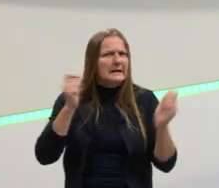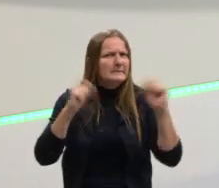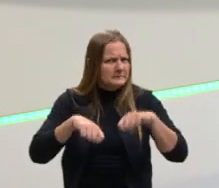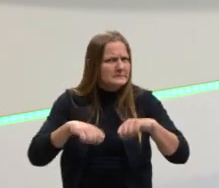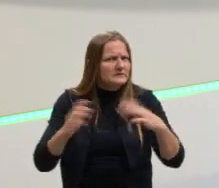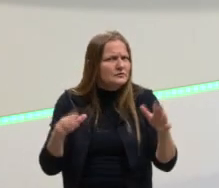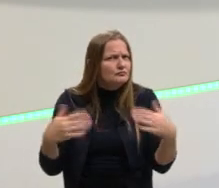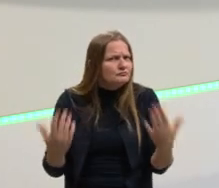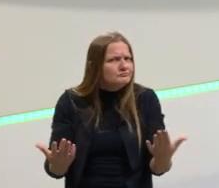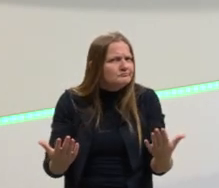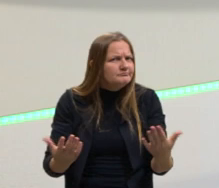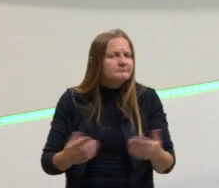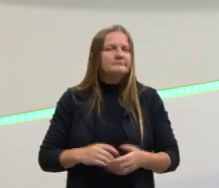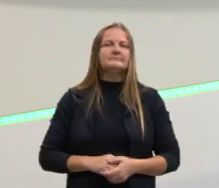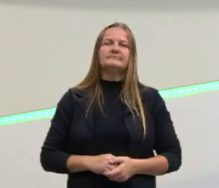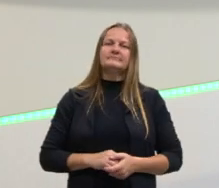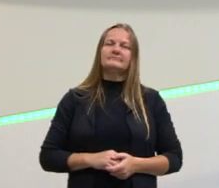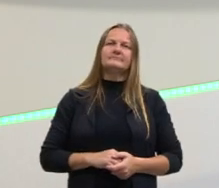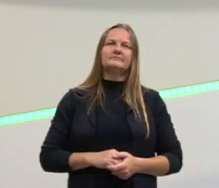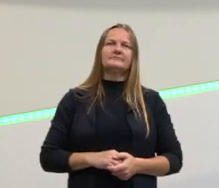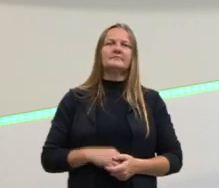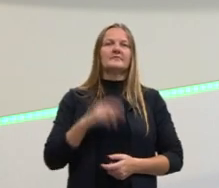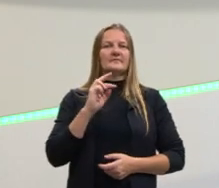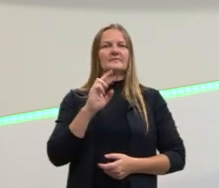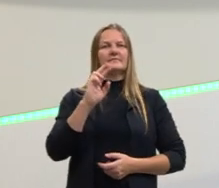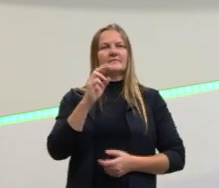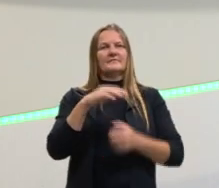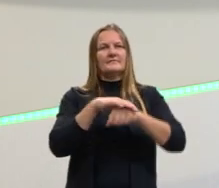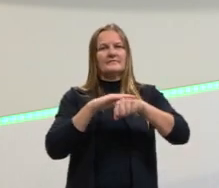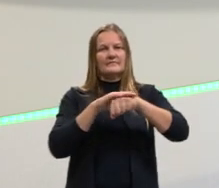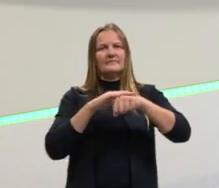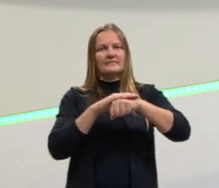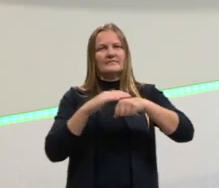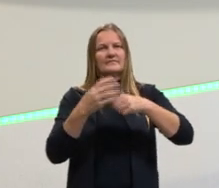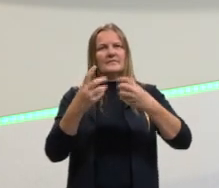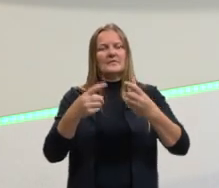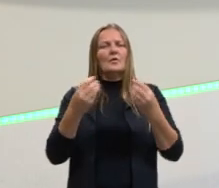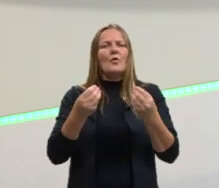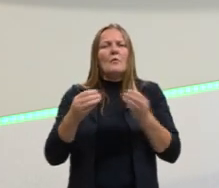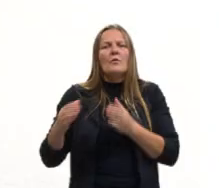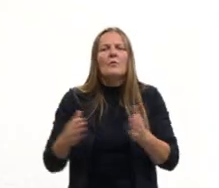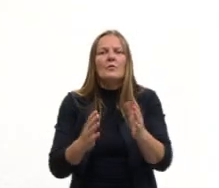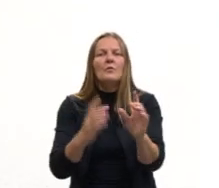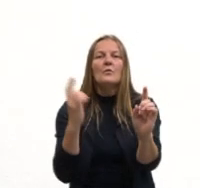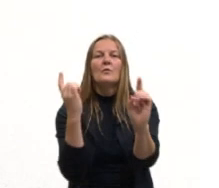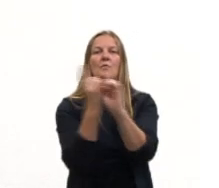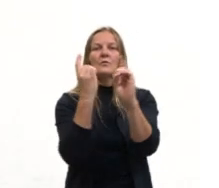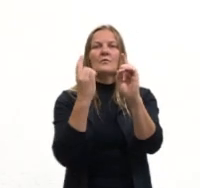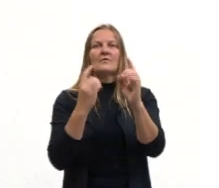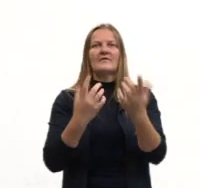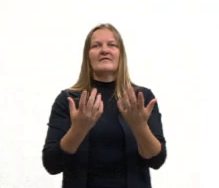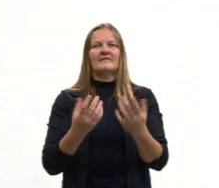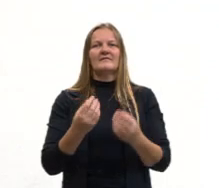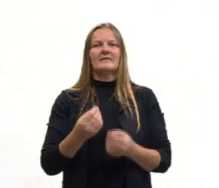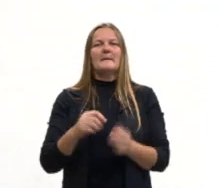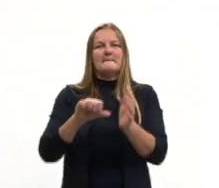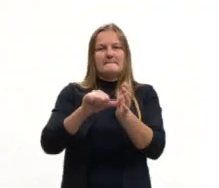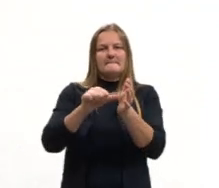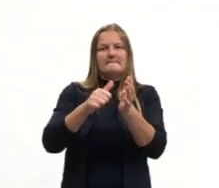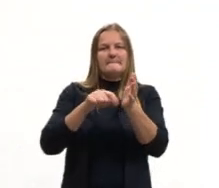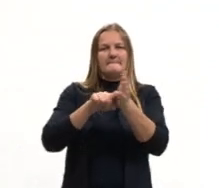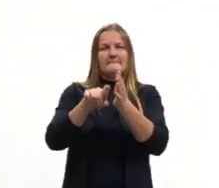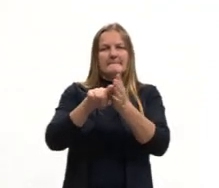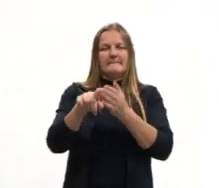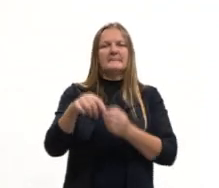essa possibilidade aí aqui como a gente encontra esses caminhos tão para primeira pergunta